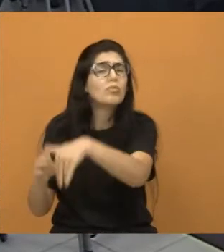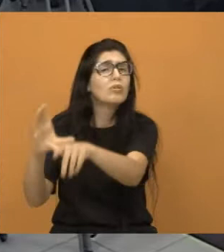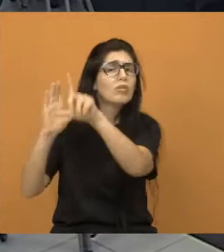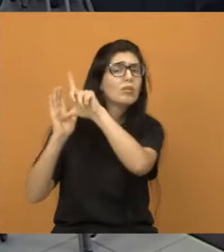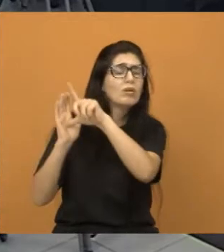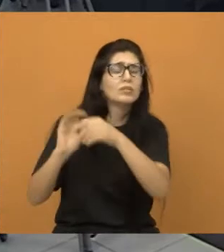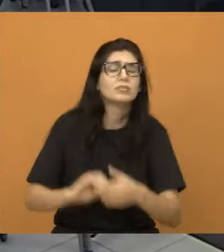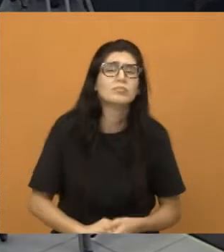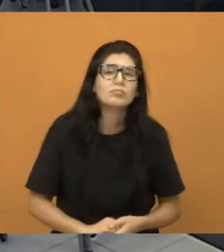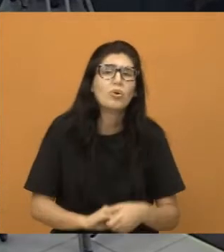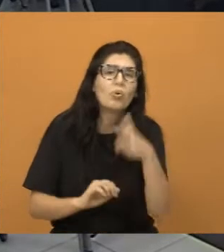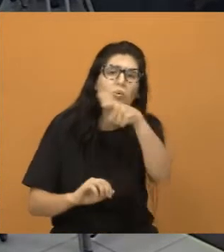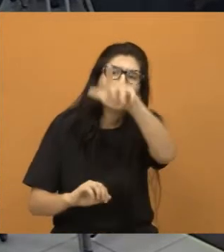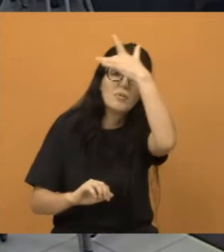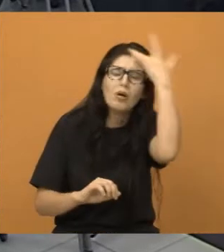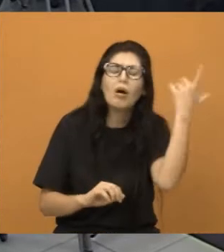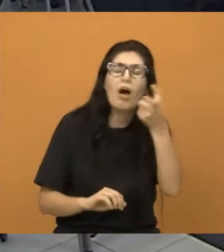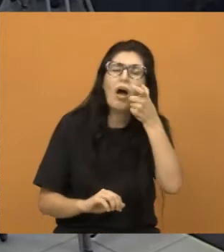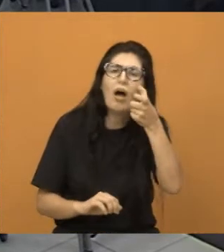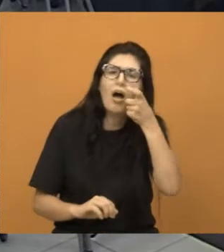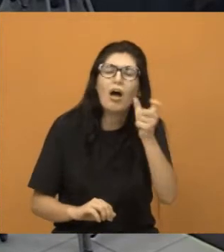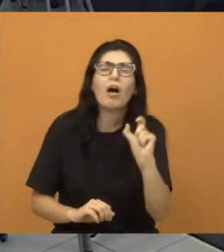assistindo, que